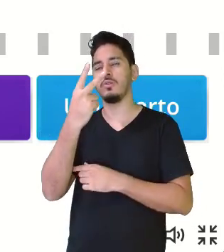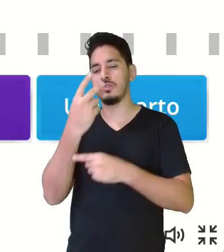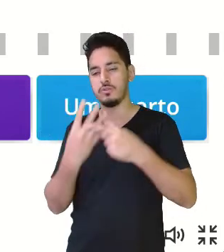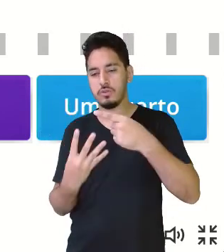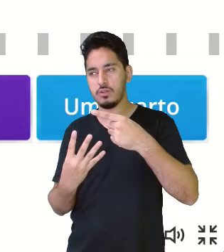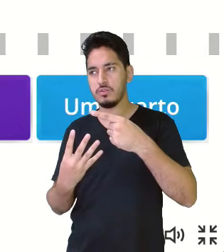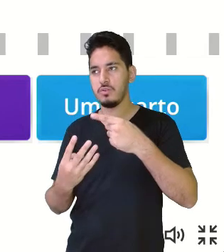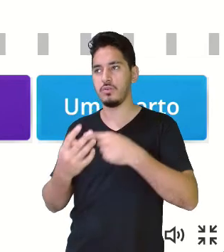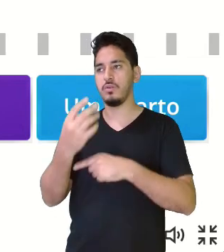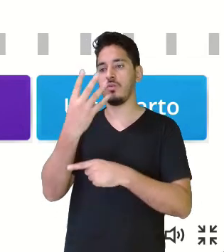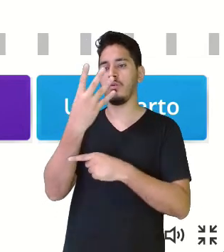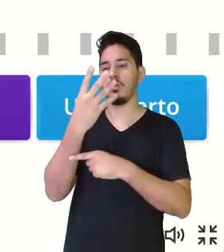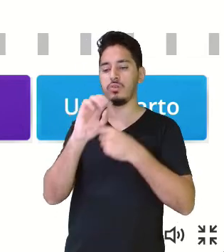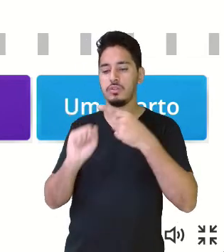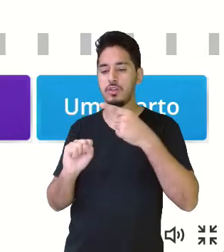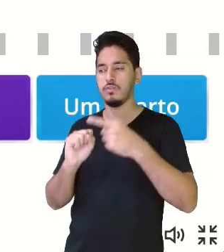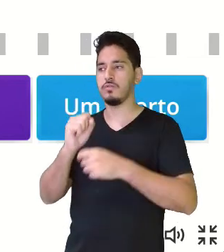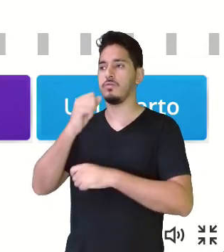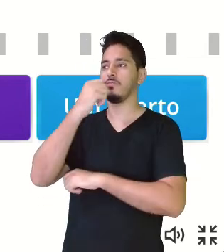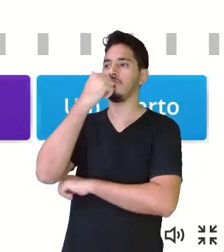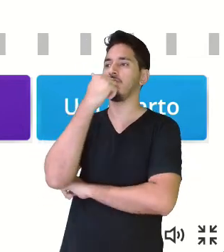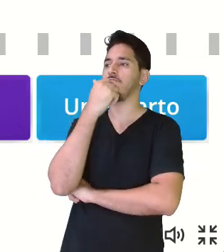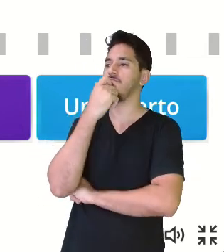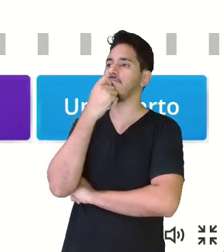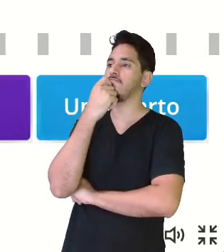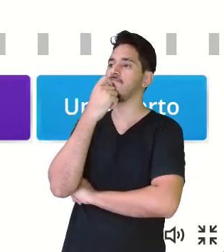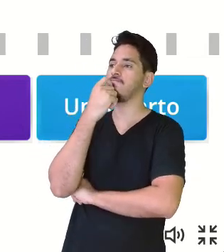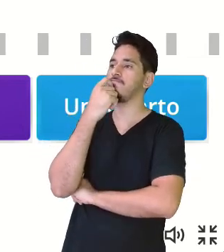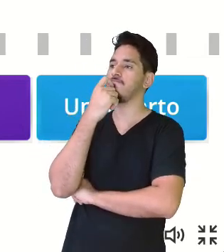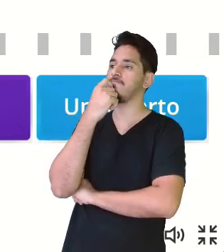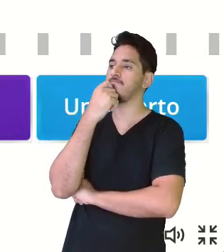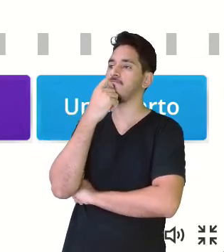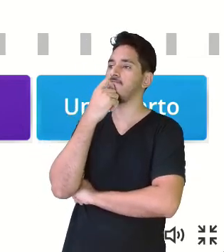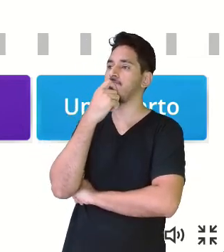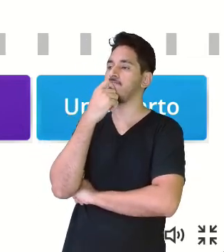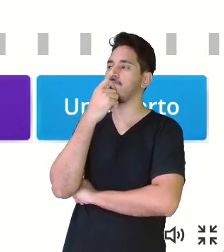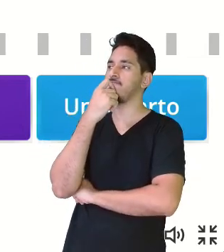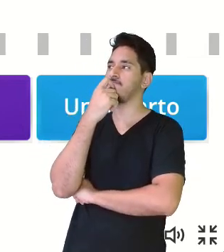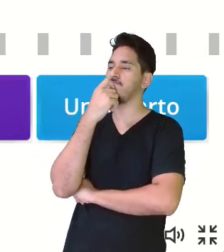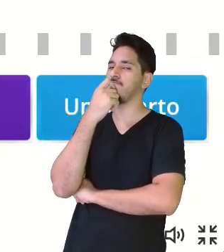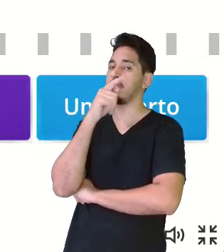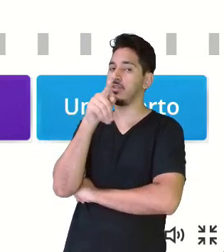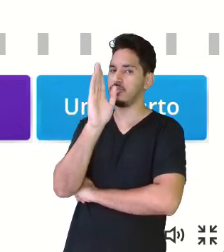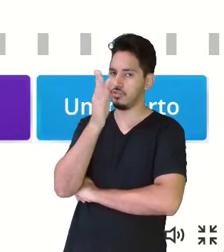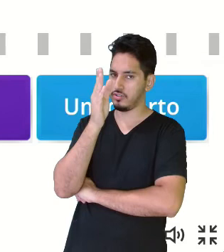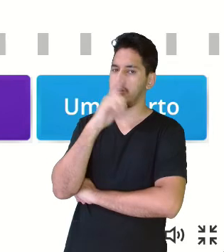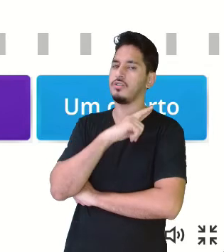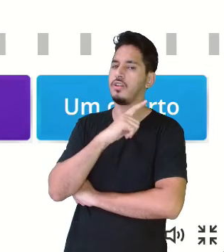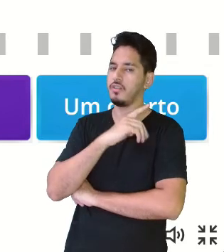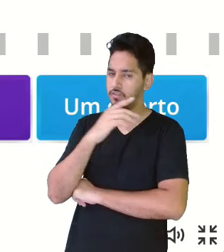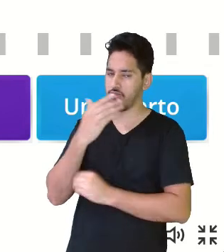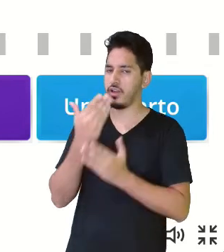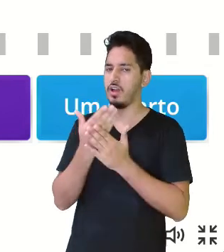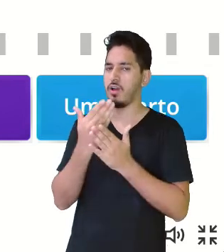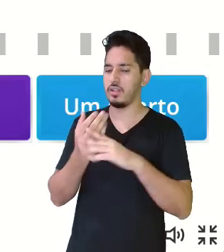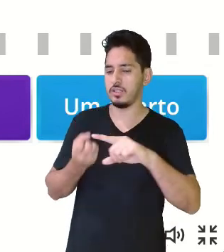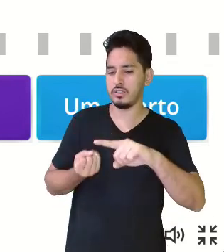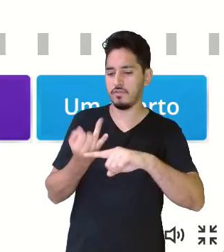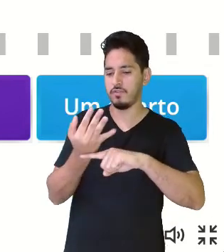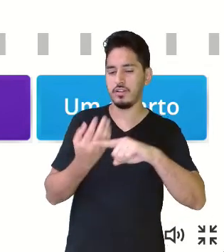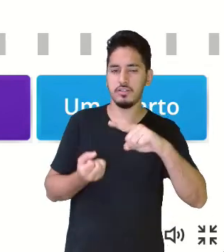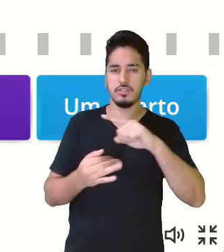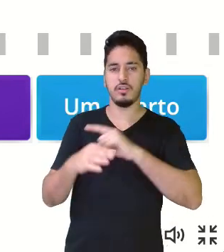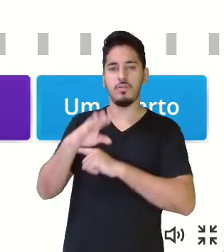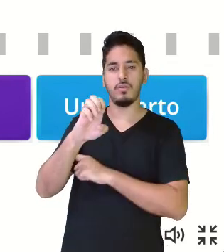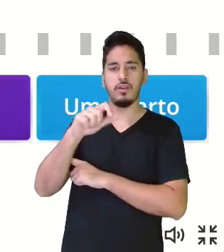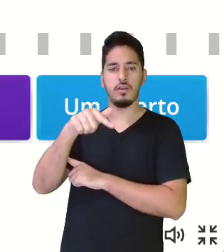ou 4/8? Quem comeu mais? Vocês já tiveram aula de fração equivalente,